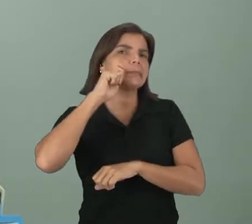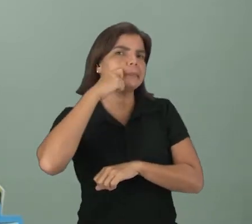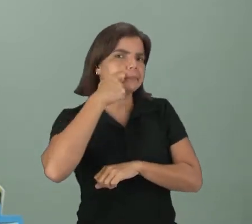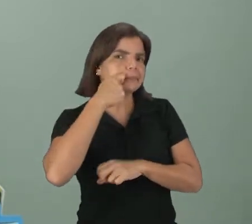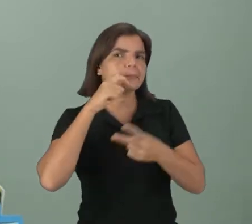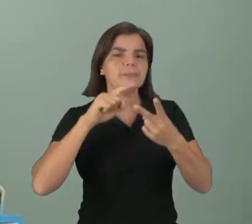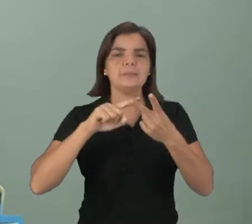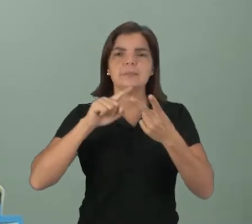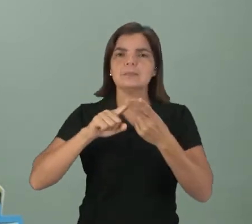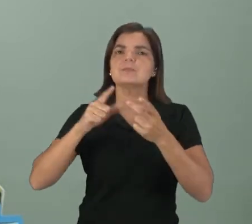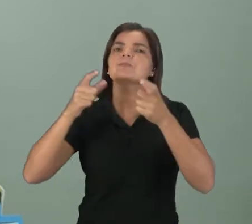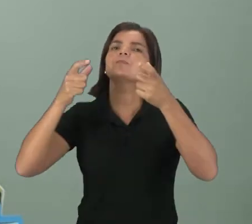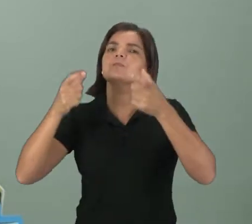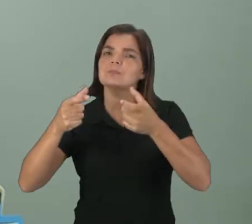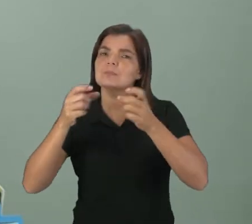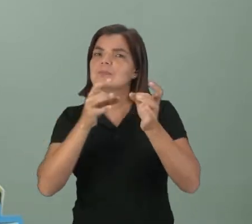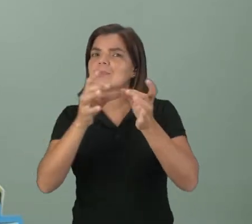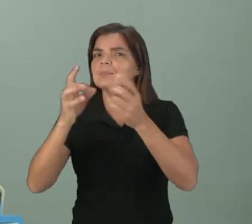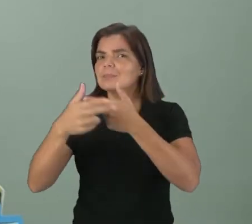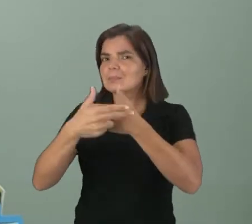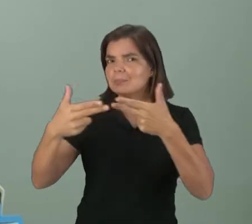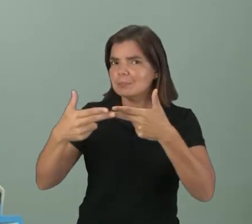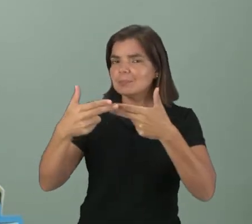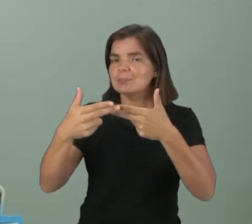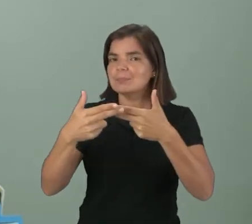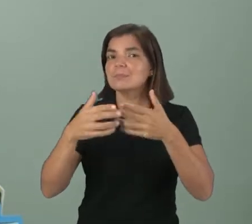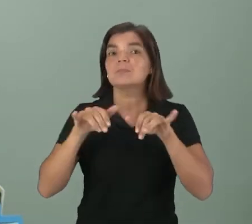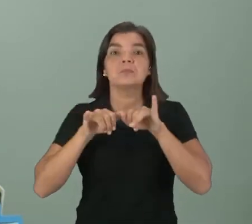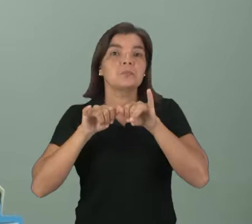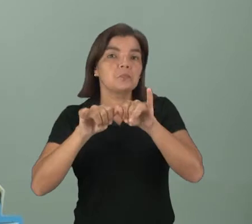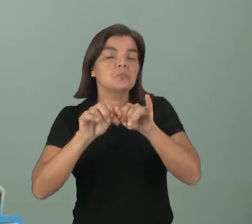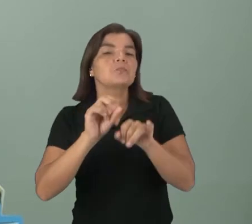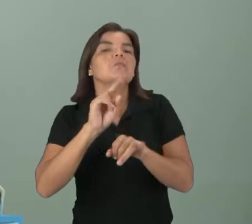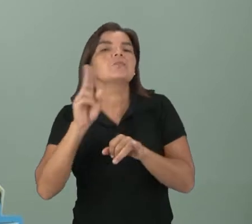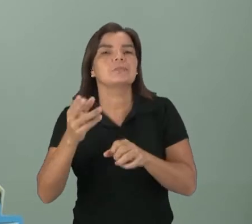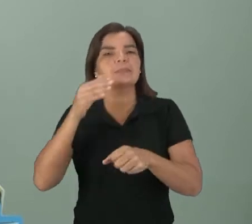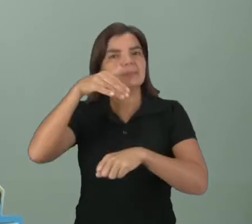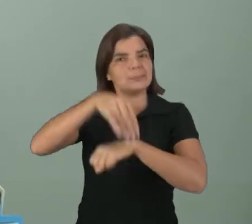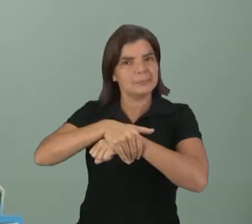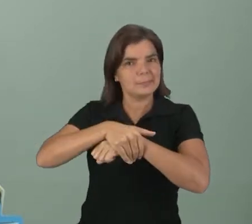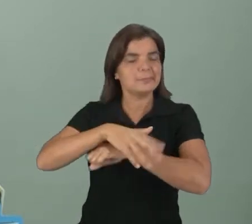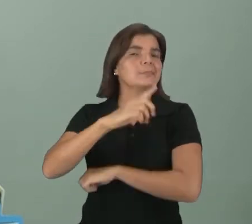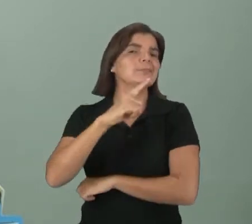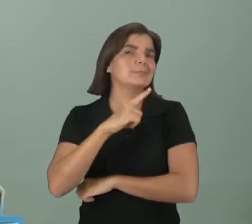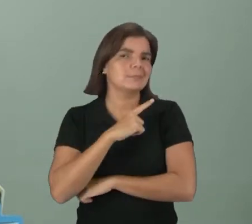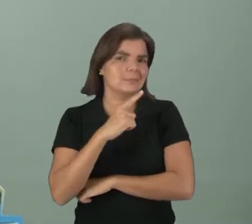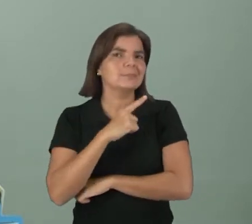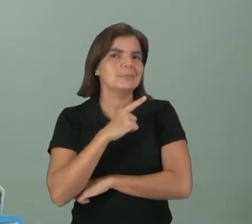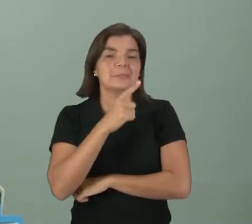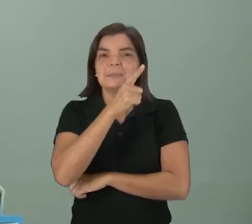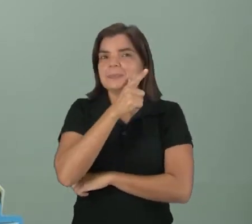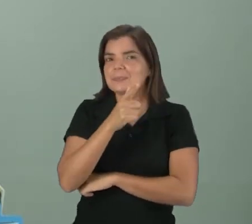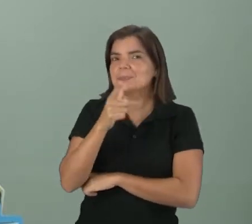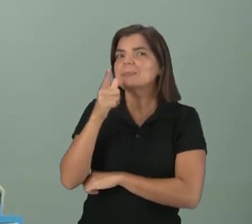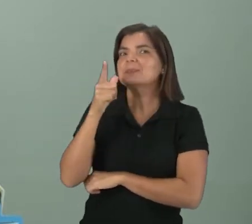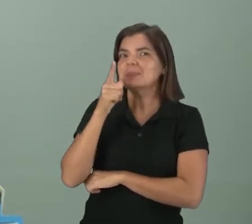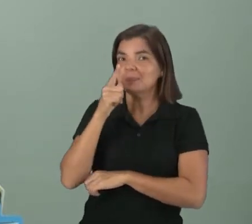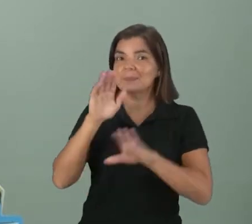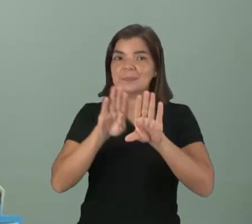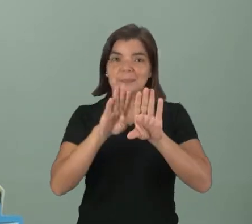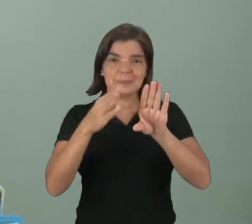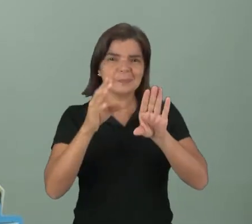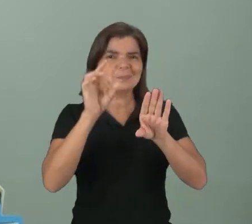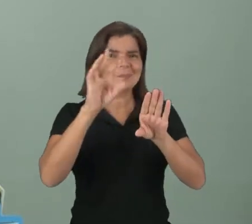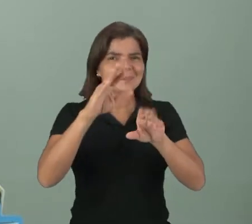tem um mercadinho ou um supermercado e à noite tem aquela lanchonete que